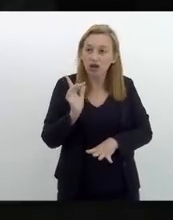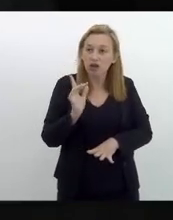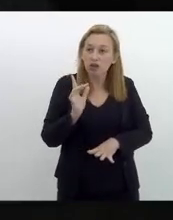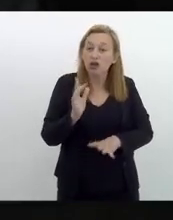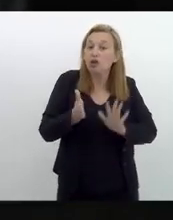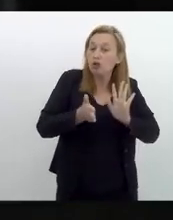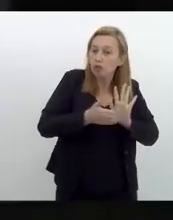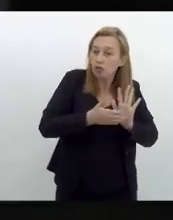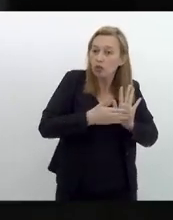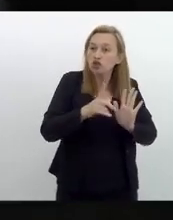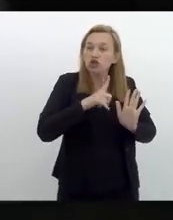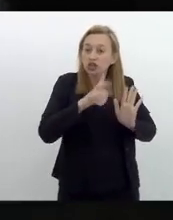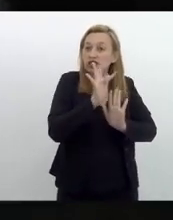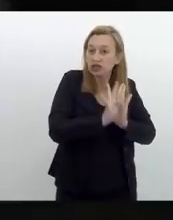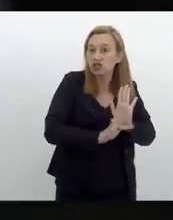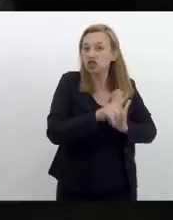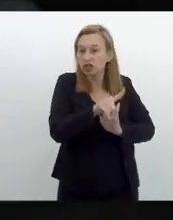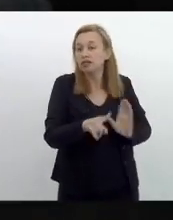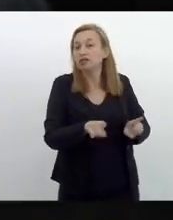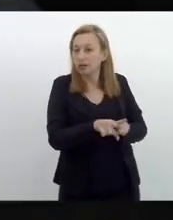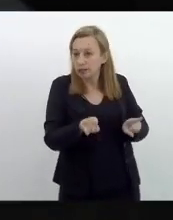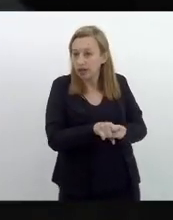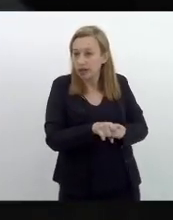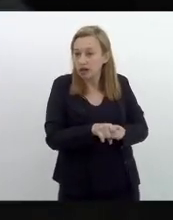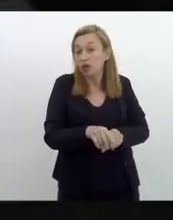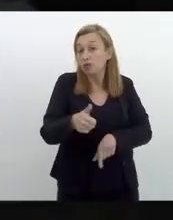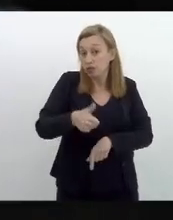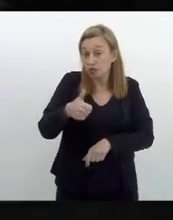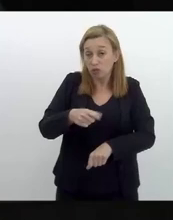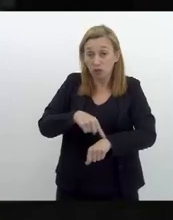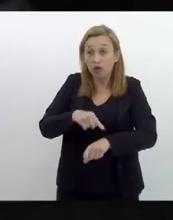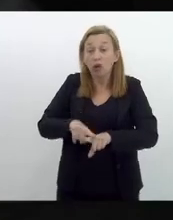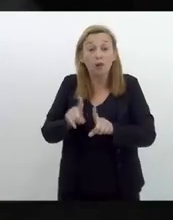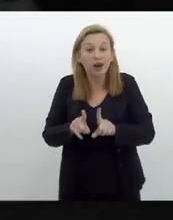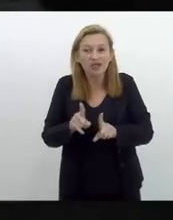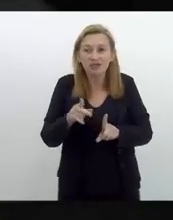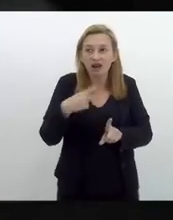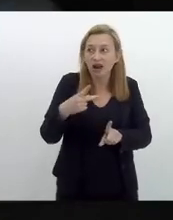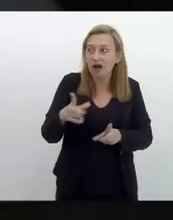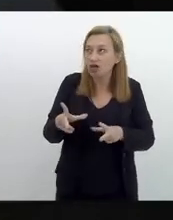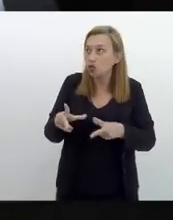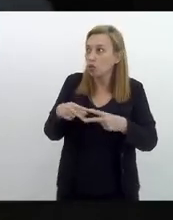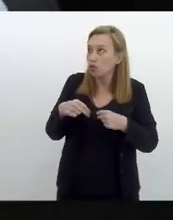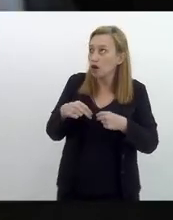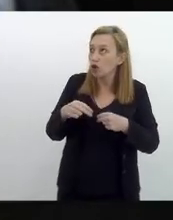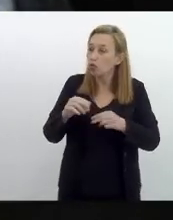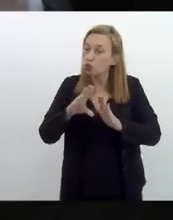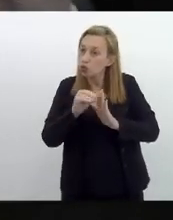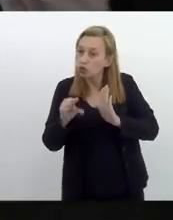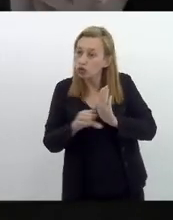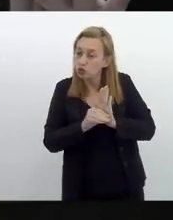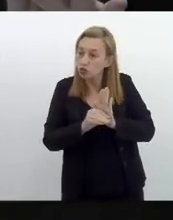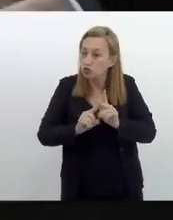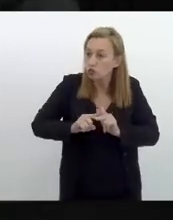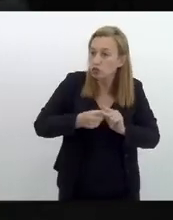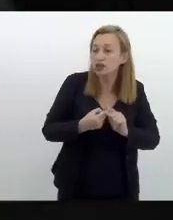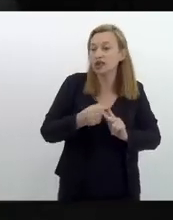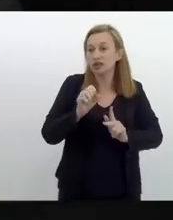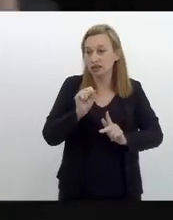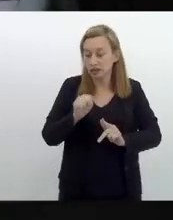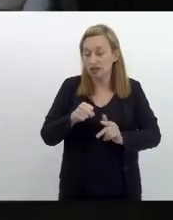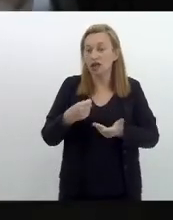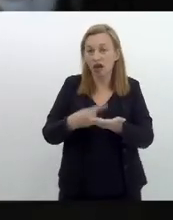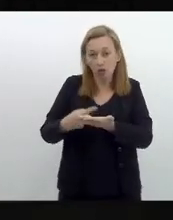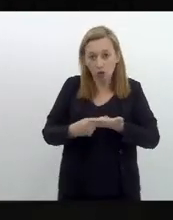uma proposta de texto aqui também esse é o primeiro ponto mas dizer que no mérito e no conteúdo vamos ajustar tem